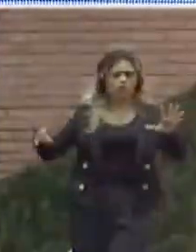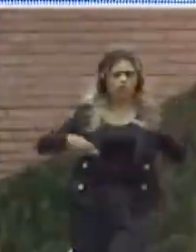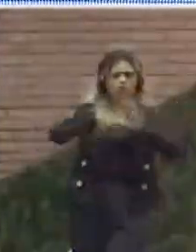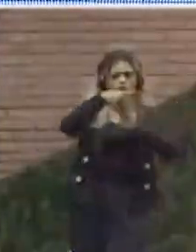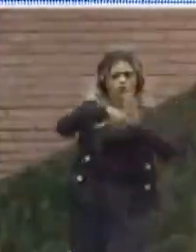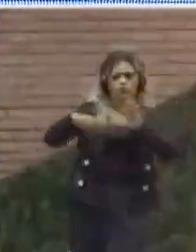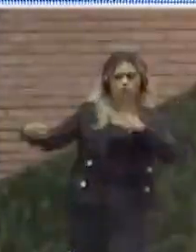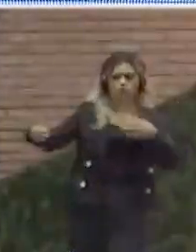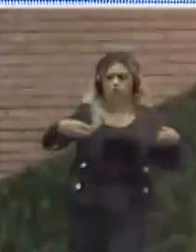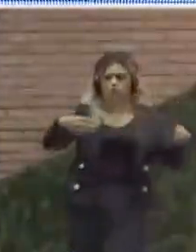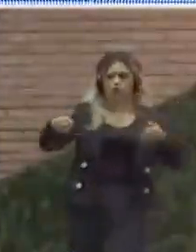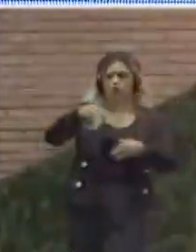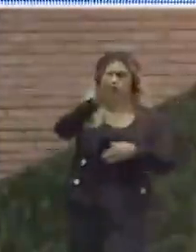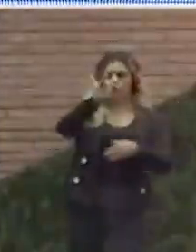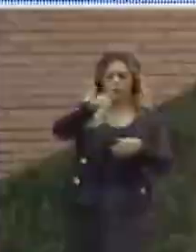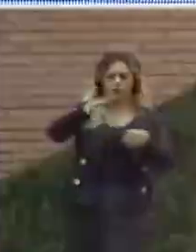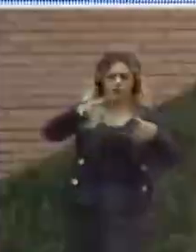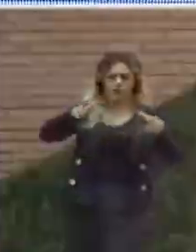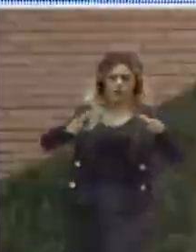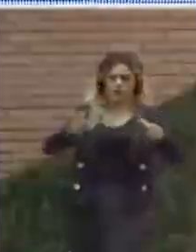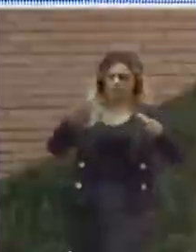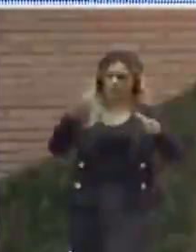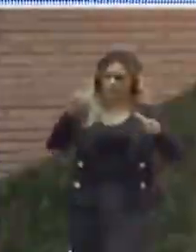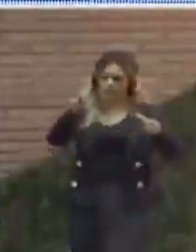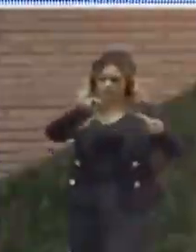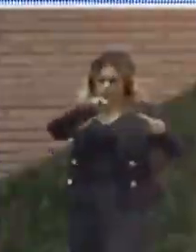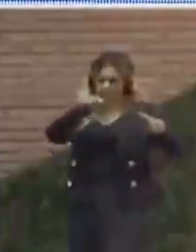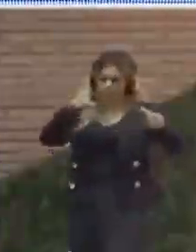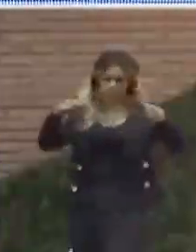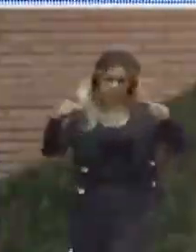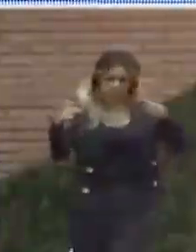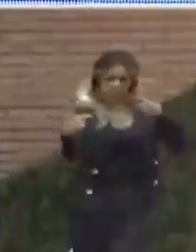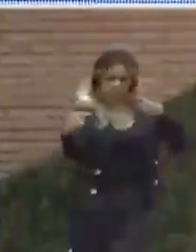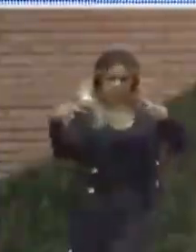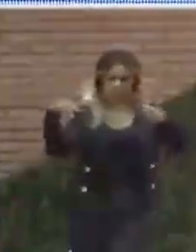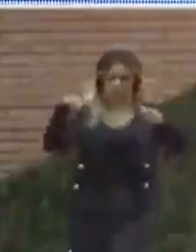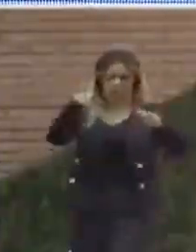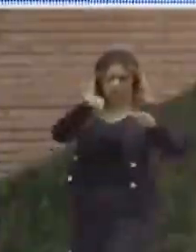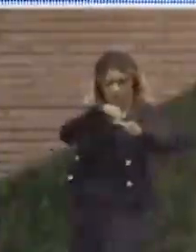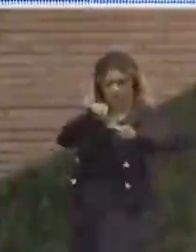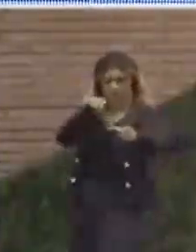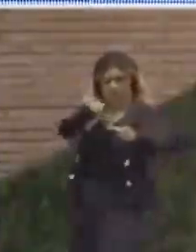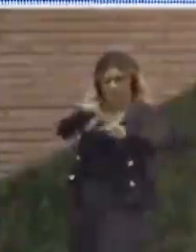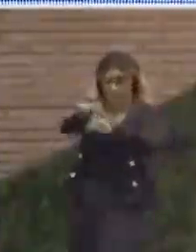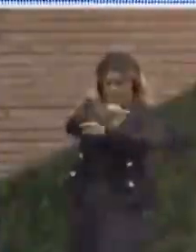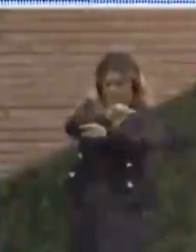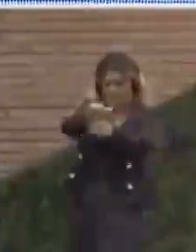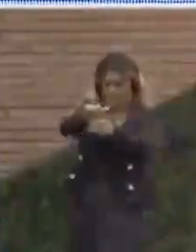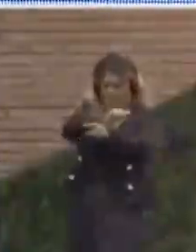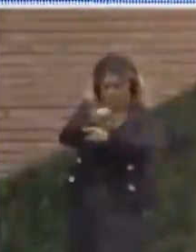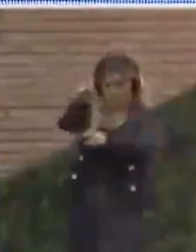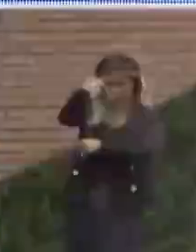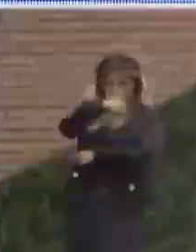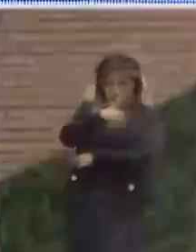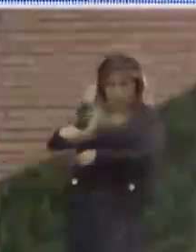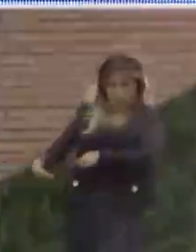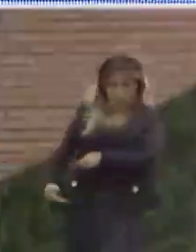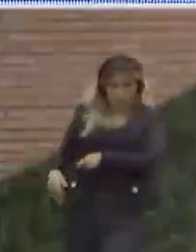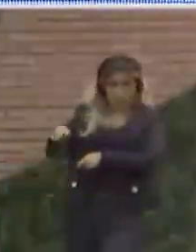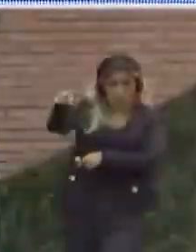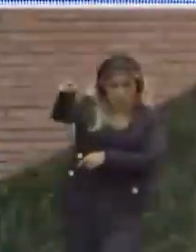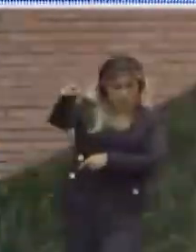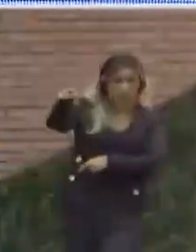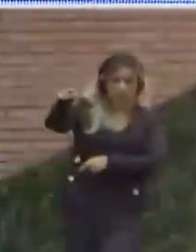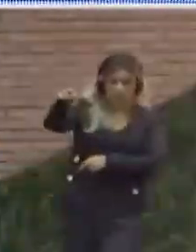BIM, em 3D, desenvolvidos e todos consolidados. E essa é a forma que o governo usa não